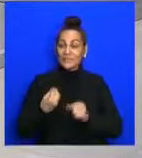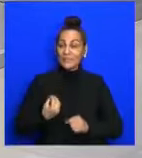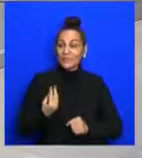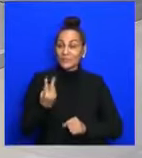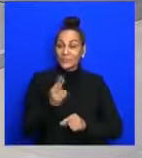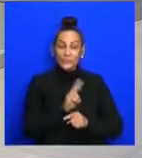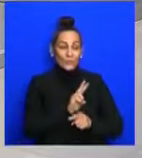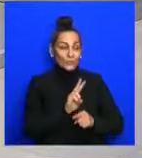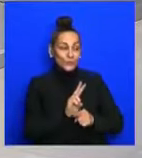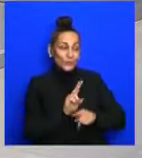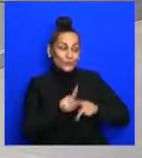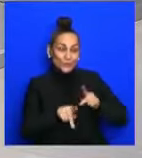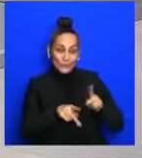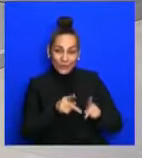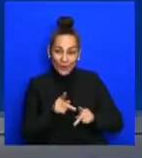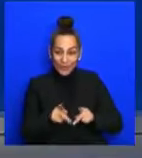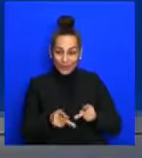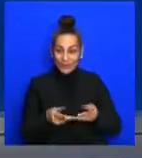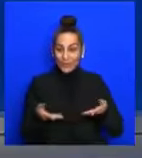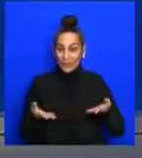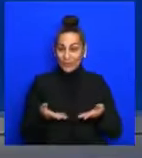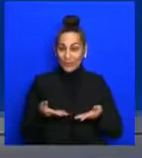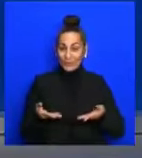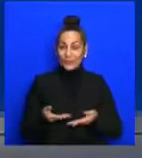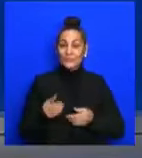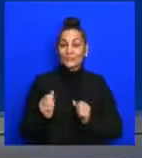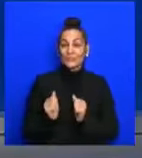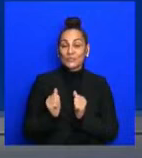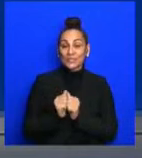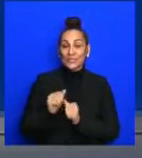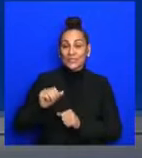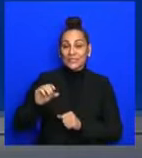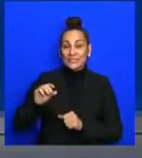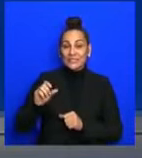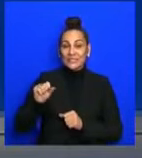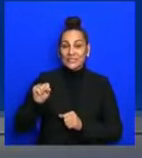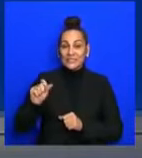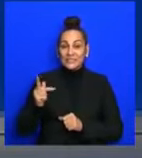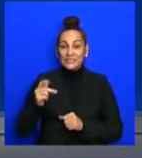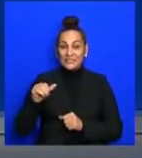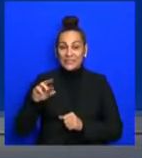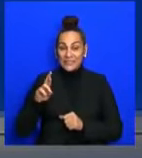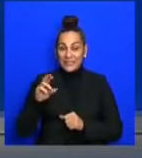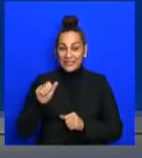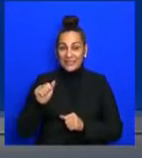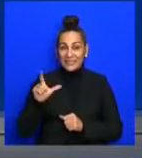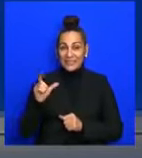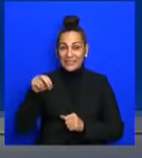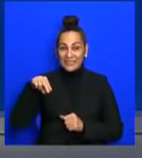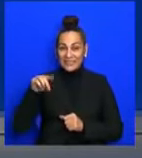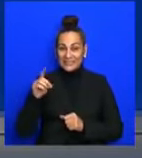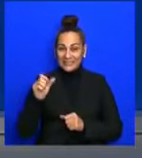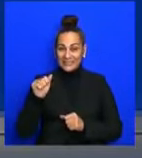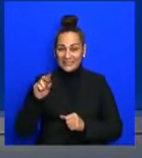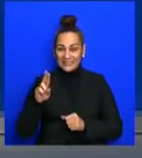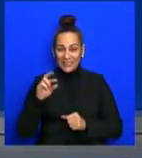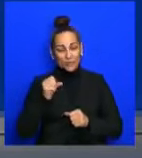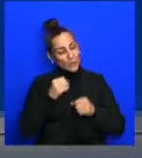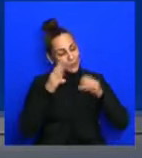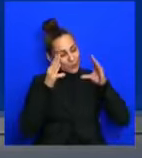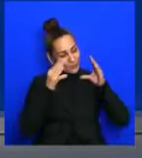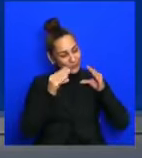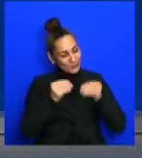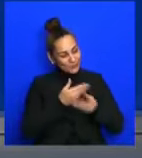com a presença de duas auditoras populares. Hoje aqui comigo estão Sheila Marques e Lindaura Moraes. Muito boa